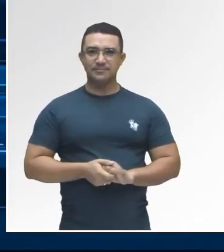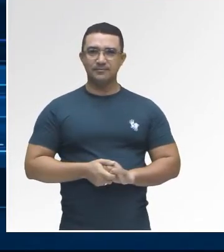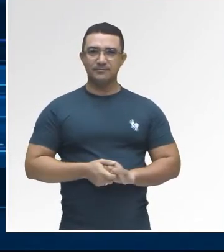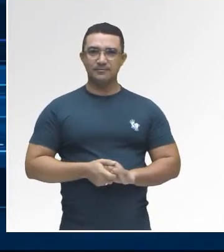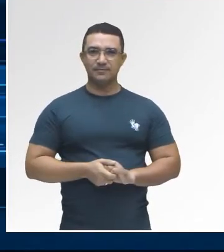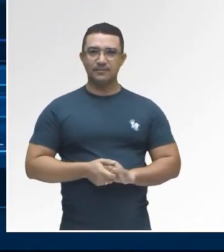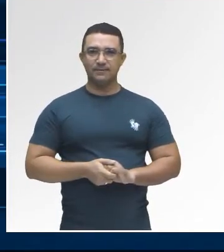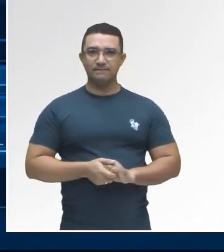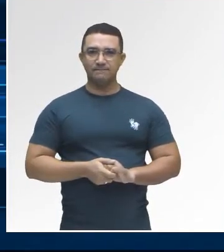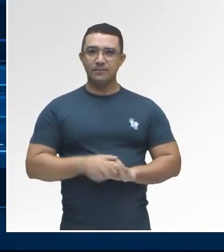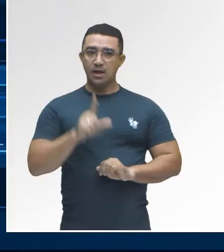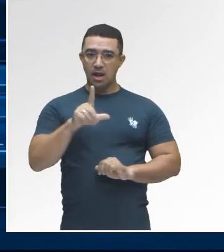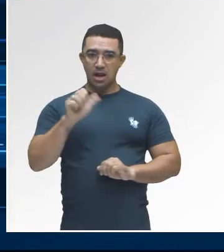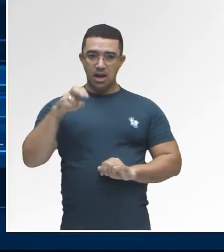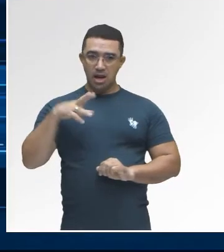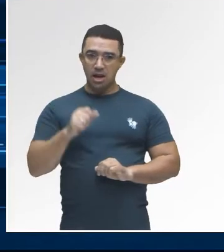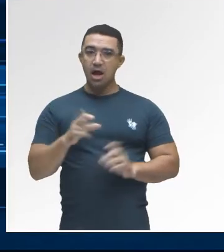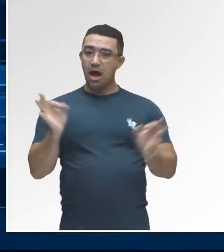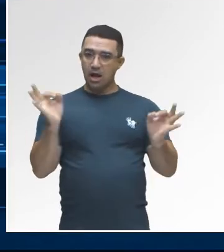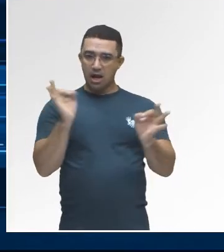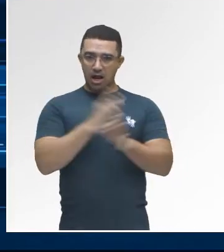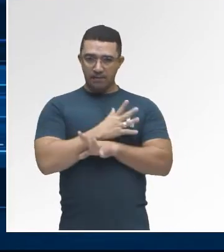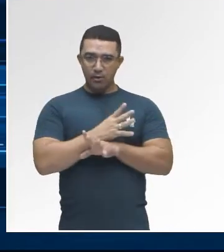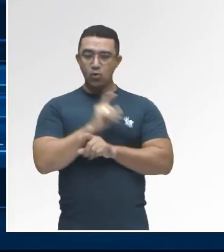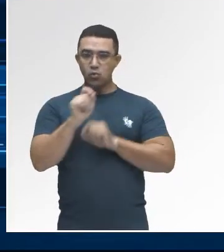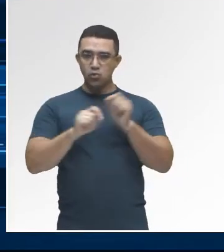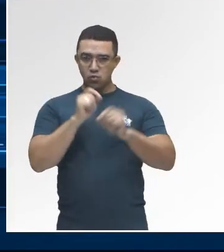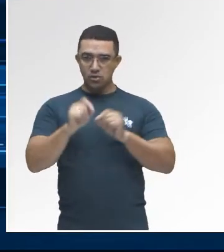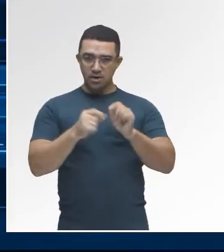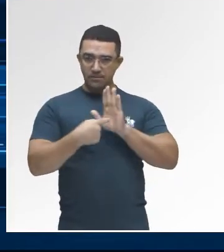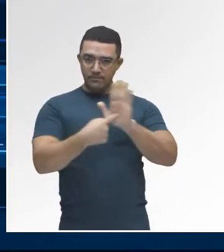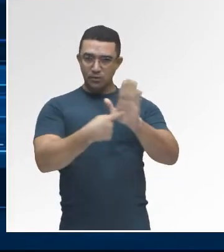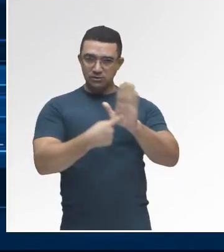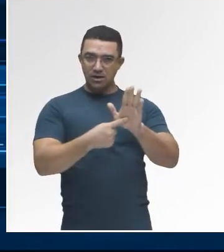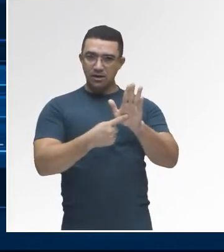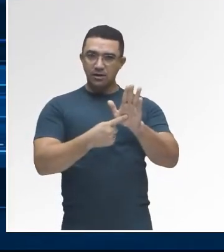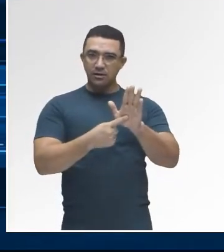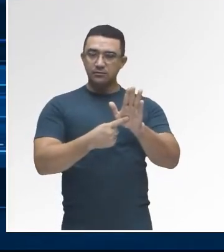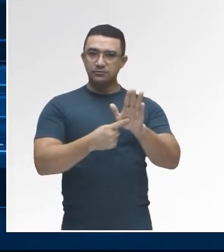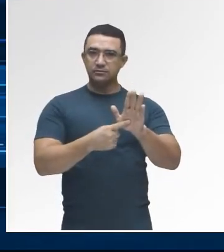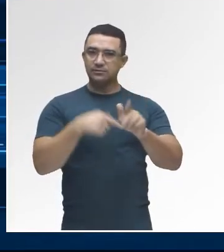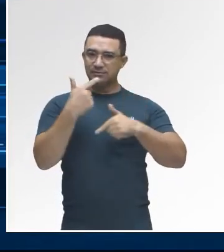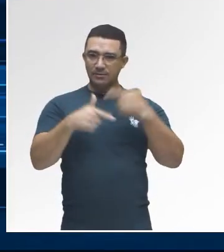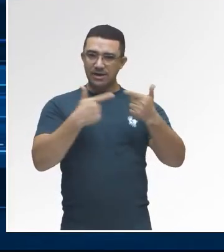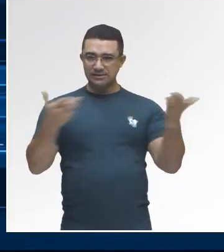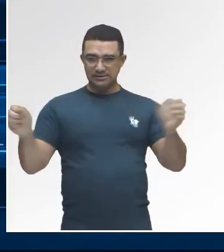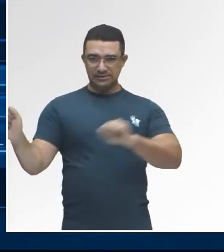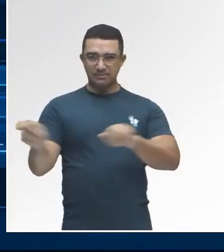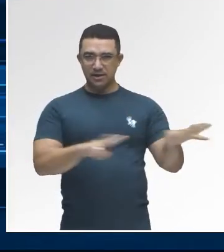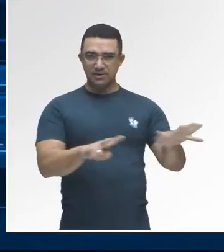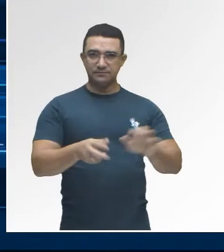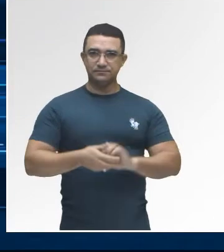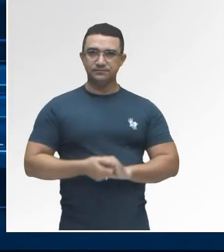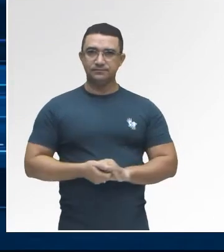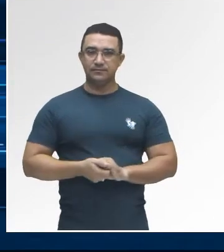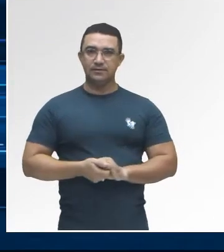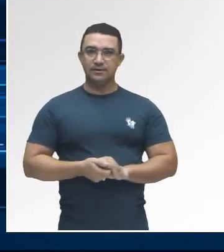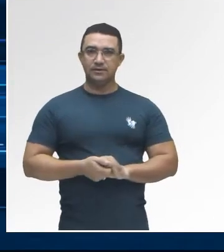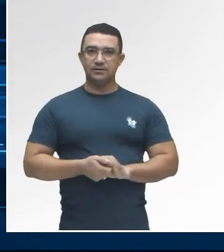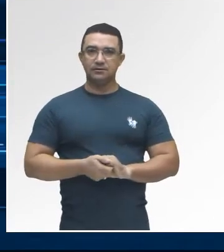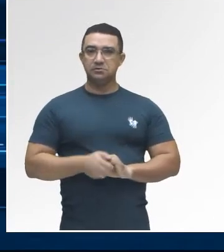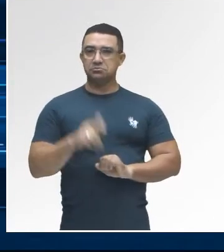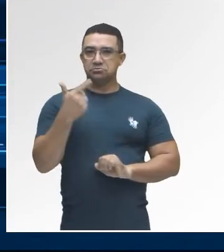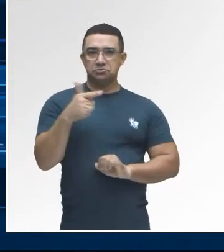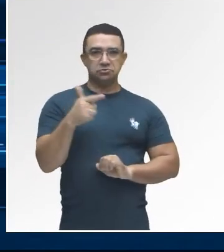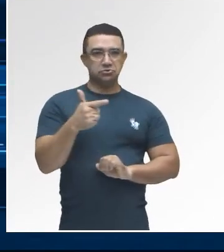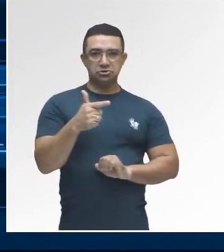week. Lana acabou de lançar Ultraviolence essa semana. Which was not already launched by then. Que não